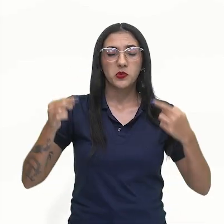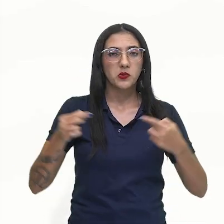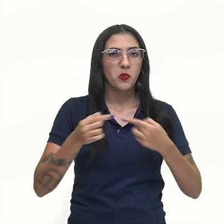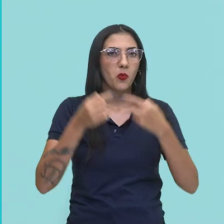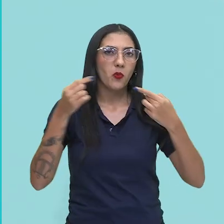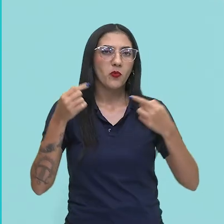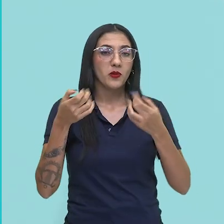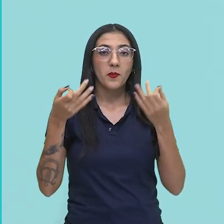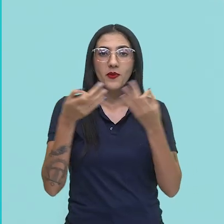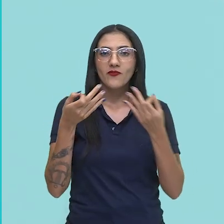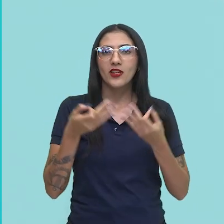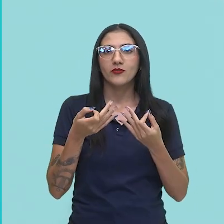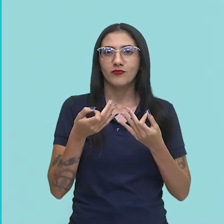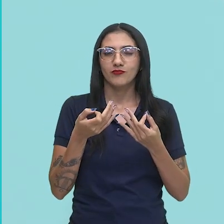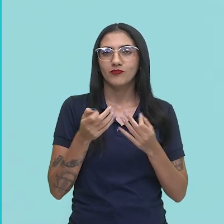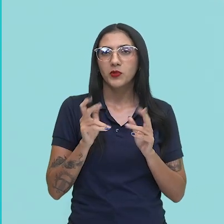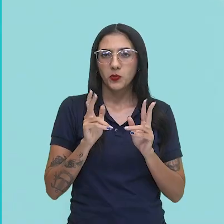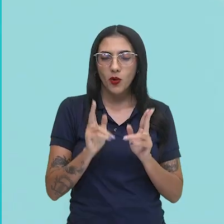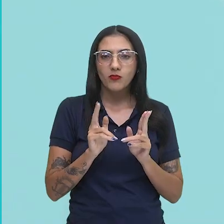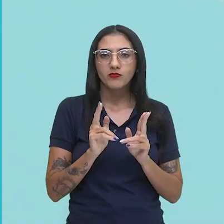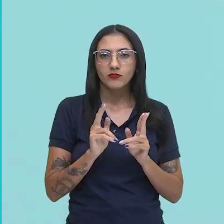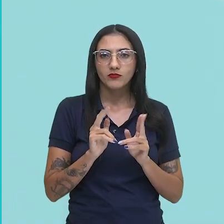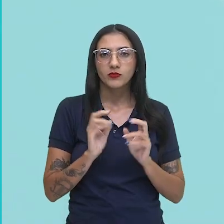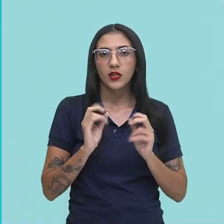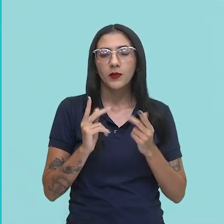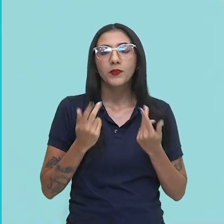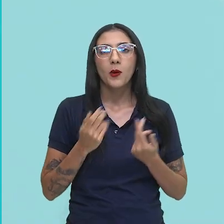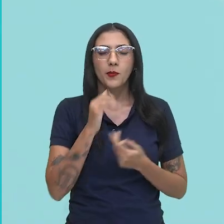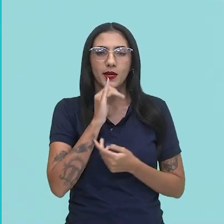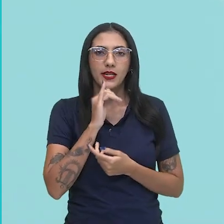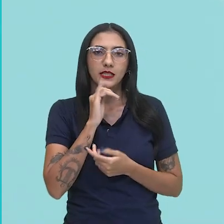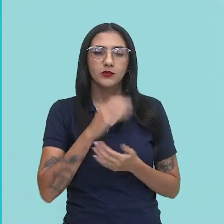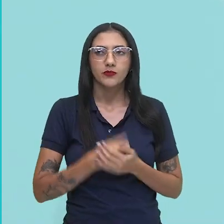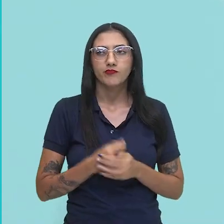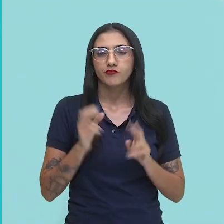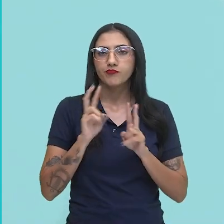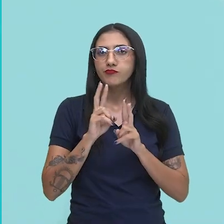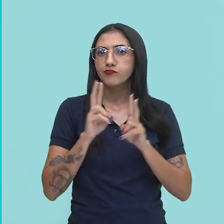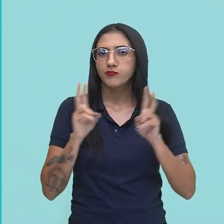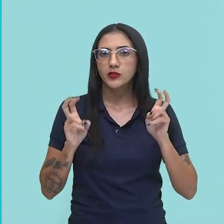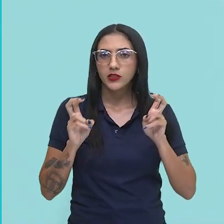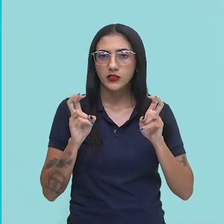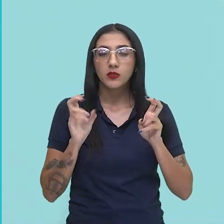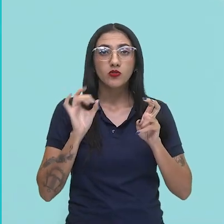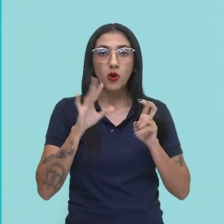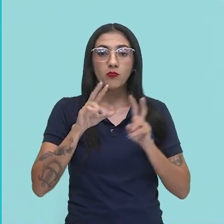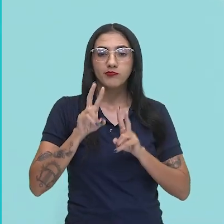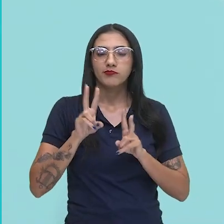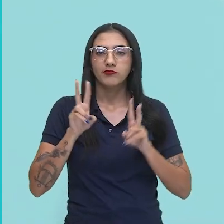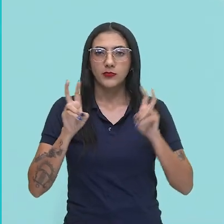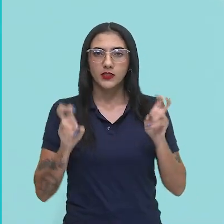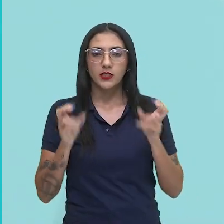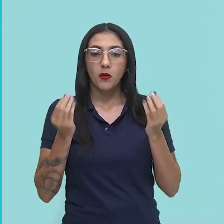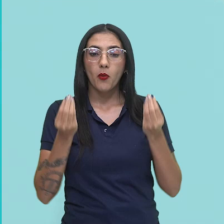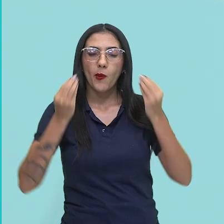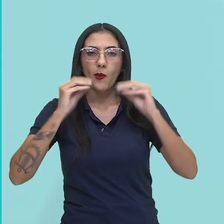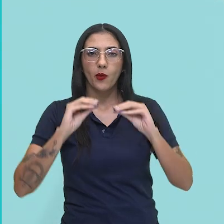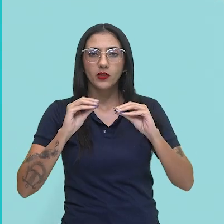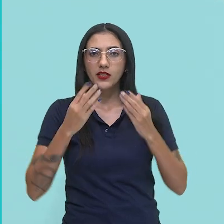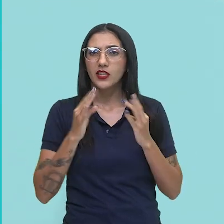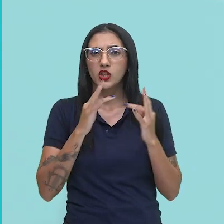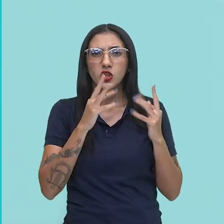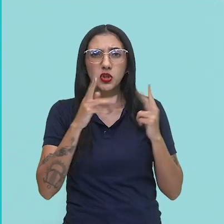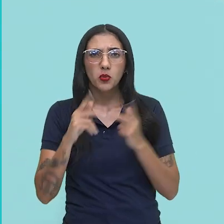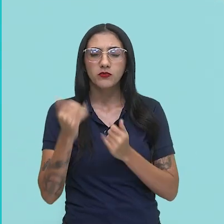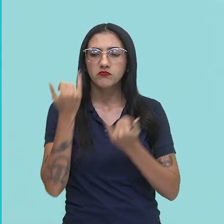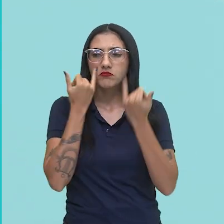conforme vocês pediram, tá bom? Então, digamos que vocês queiram pesquisar sobre determinado assunto. Coloca ele entre aspas e todos os textos,